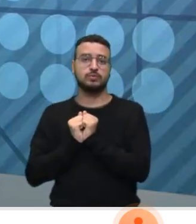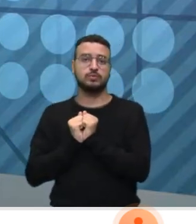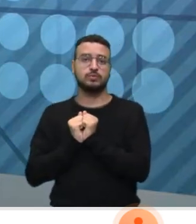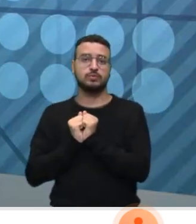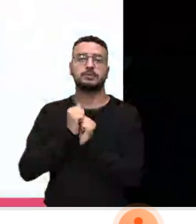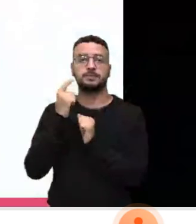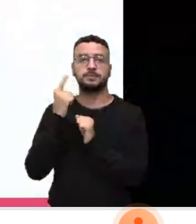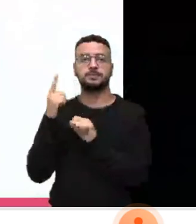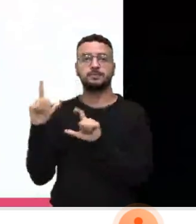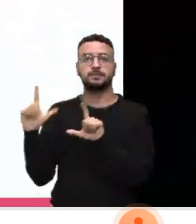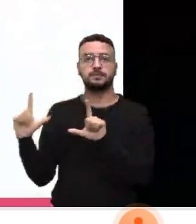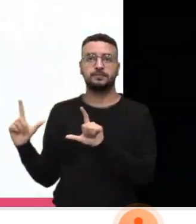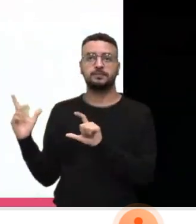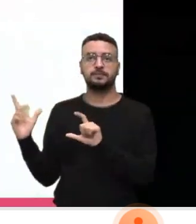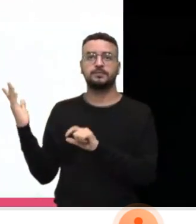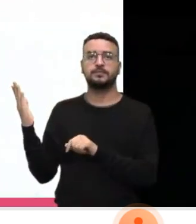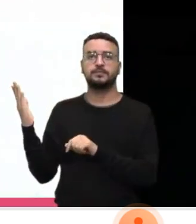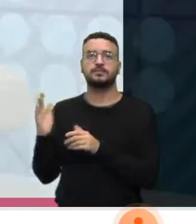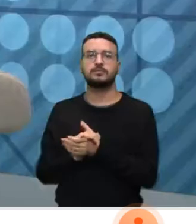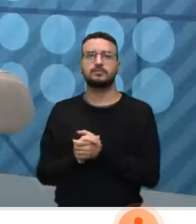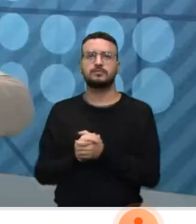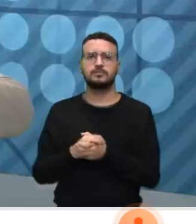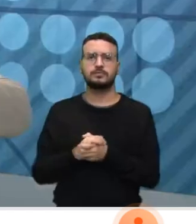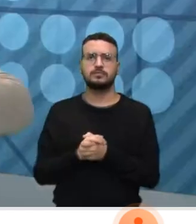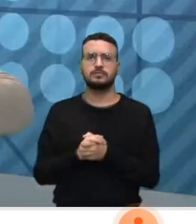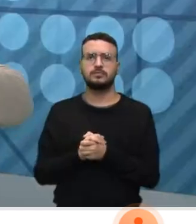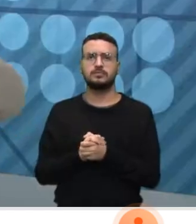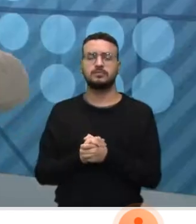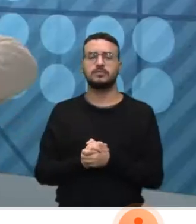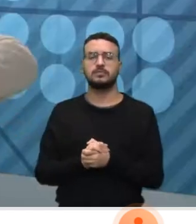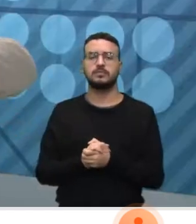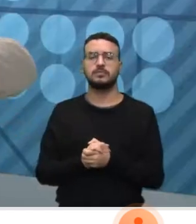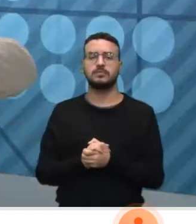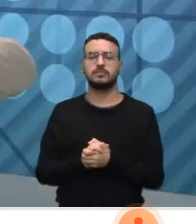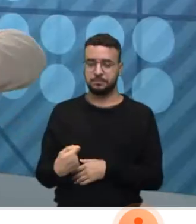assim, discutir. Então, discutir.